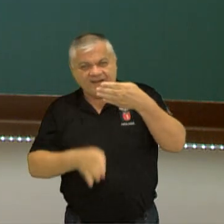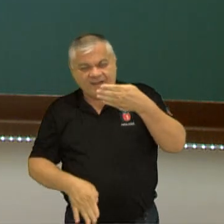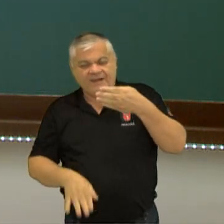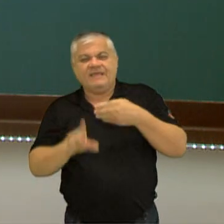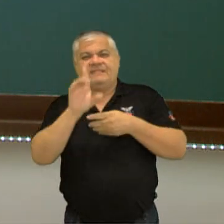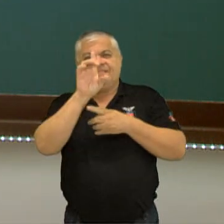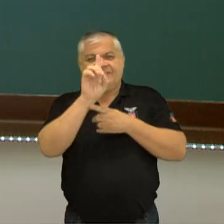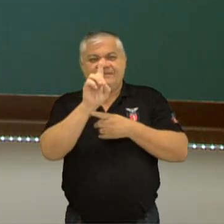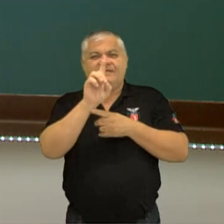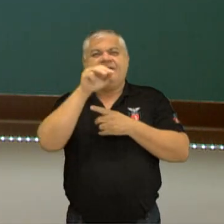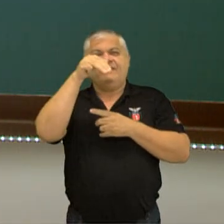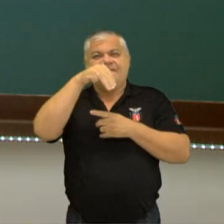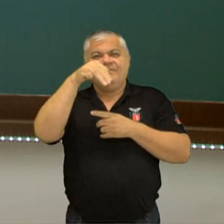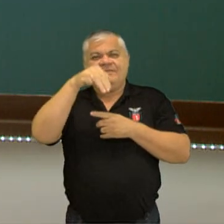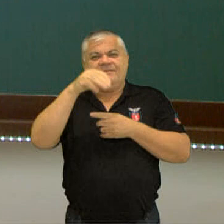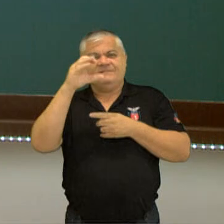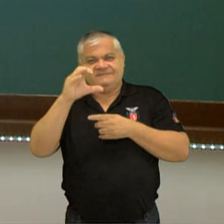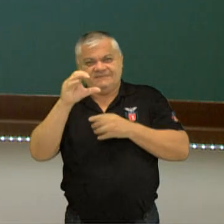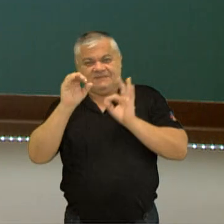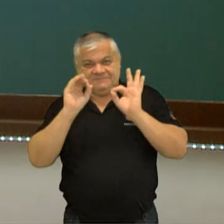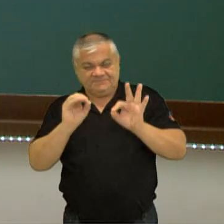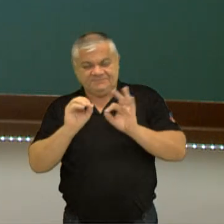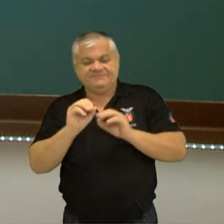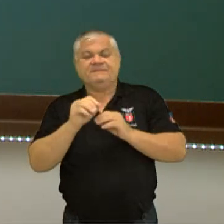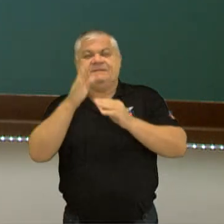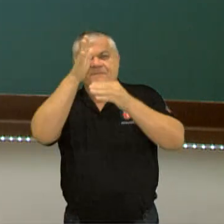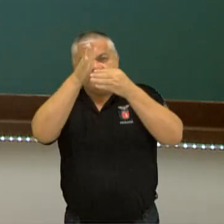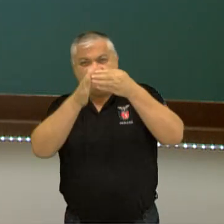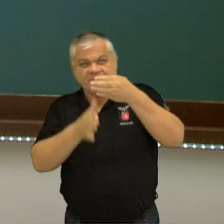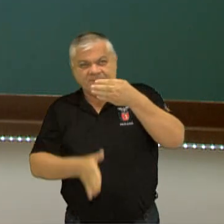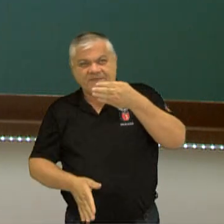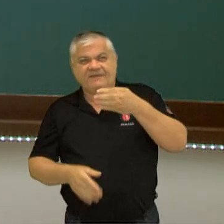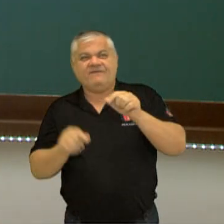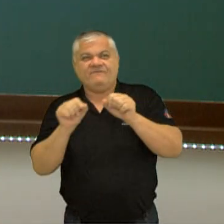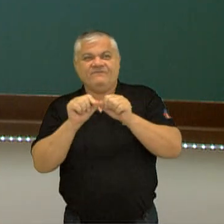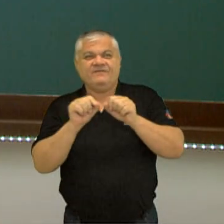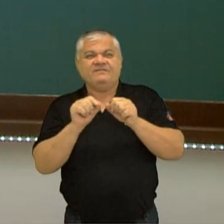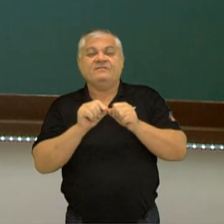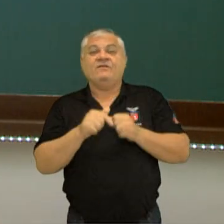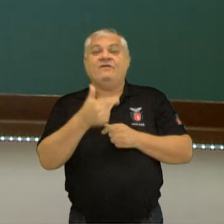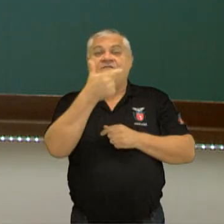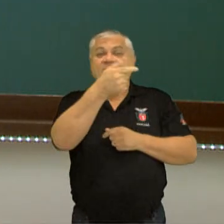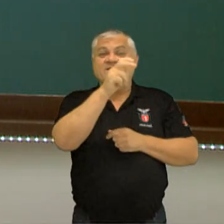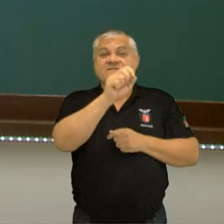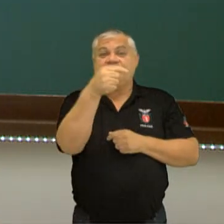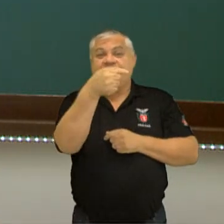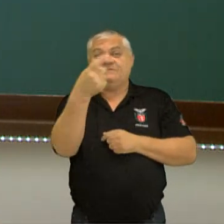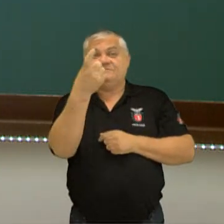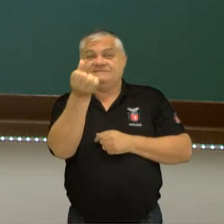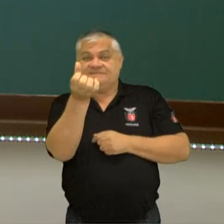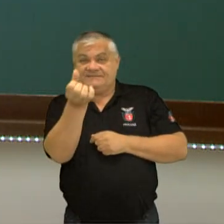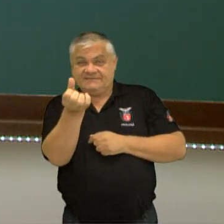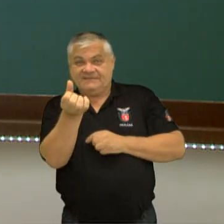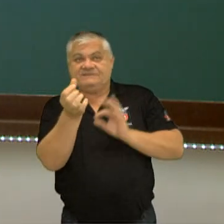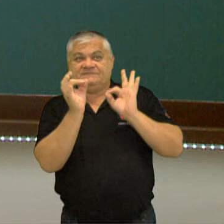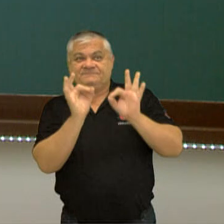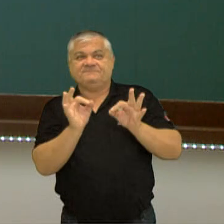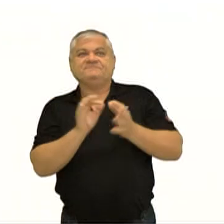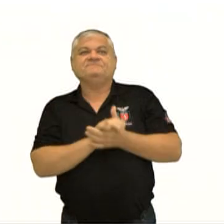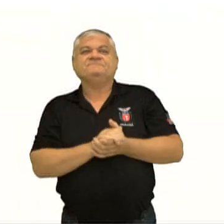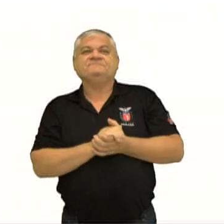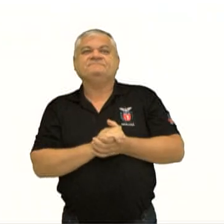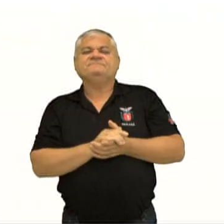denominador, divide pelo de baixo, multiplica pelo de cima. Foi o que eu fiz aqui. Então, 25 menos